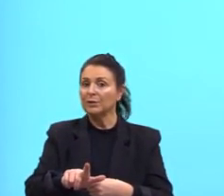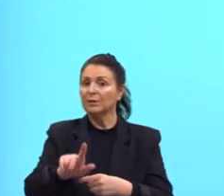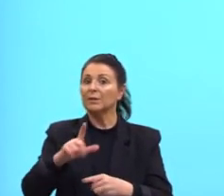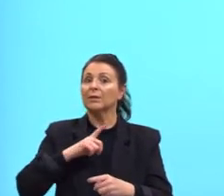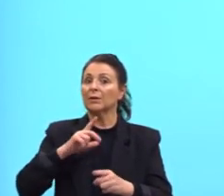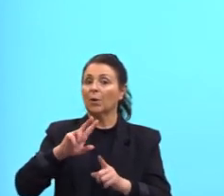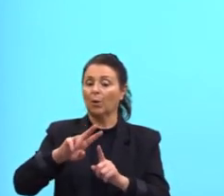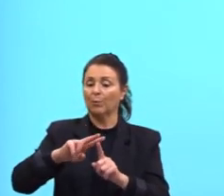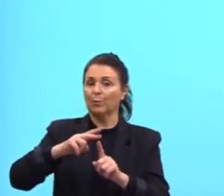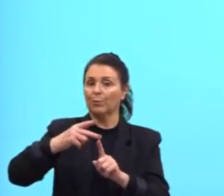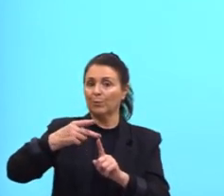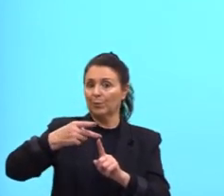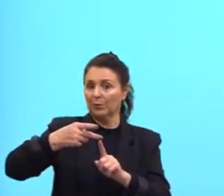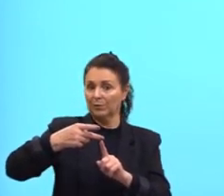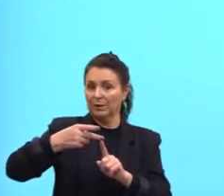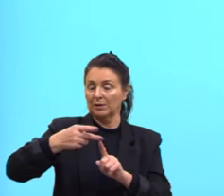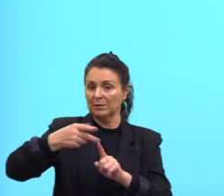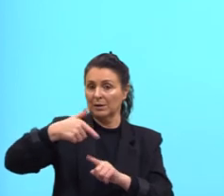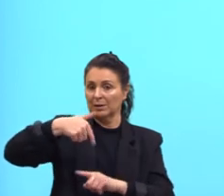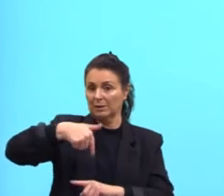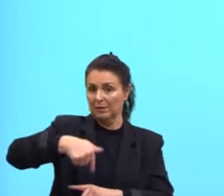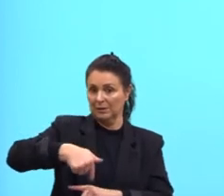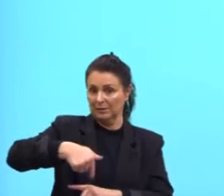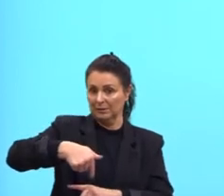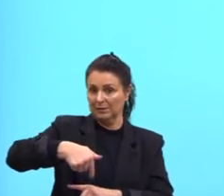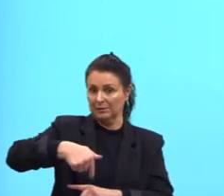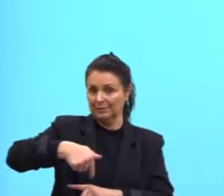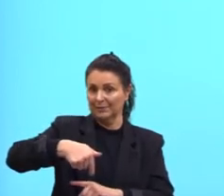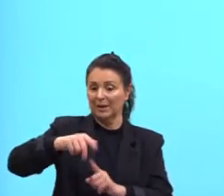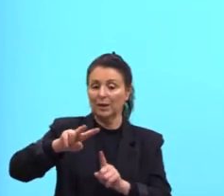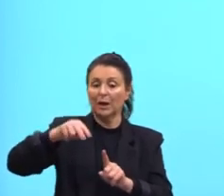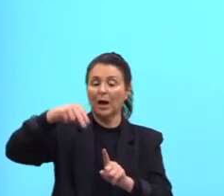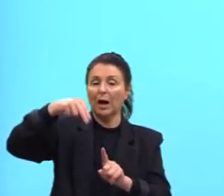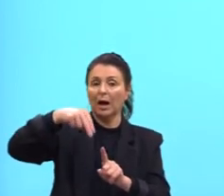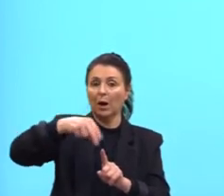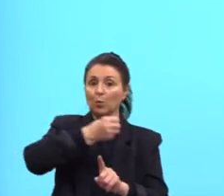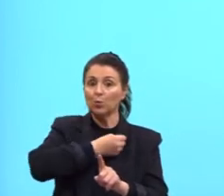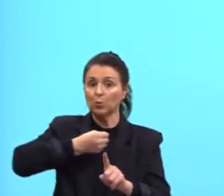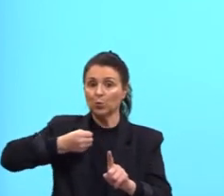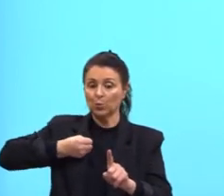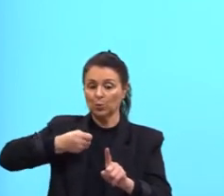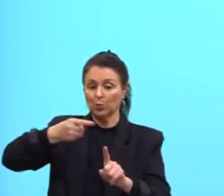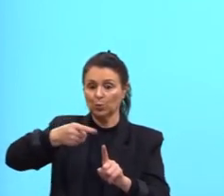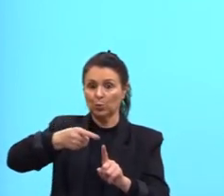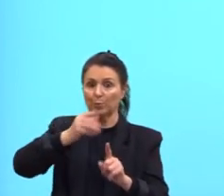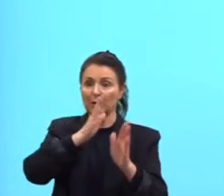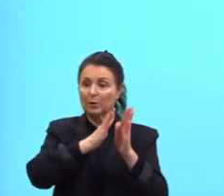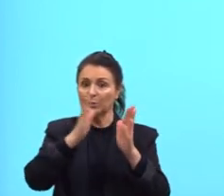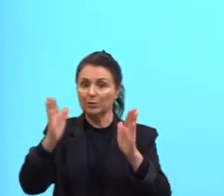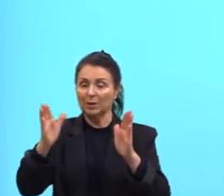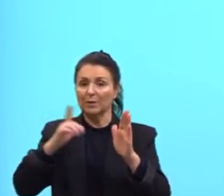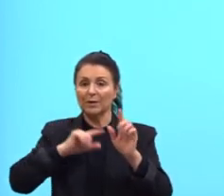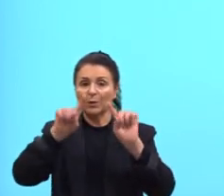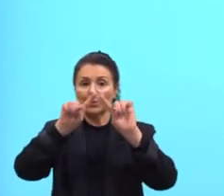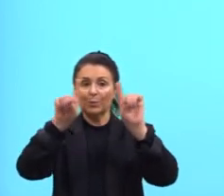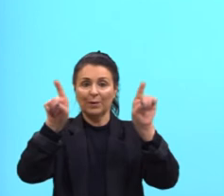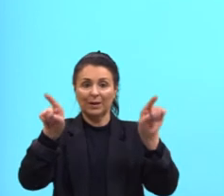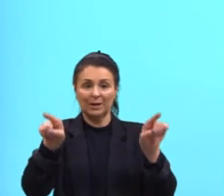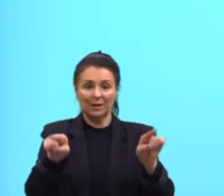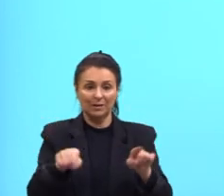potência tá que é a razão elevado o número de termos temos todo esse parênteses aqui em